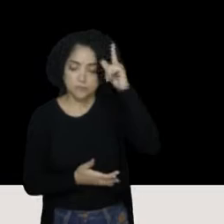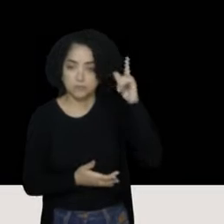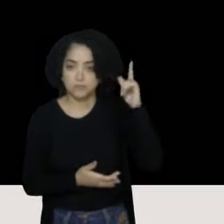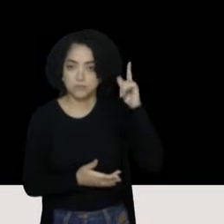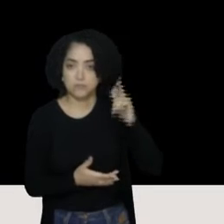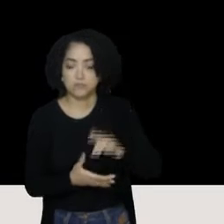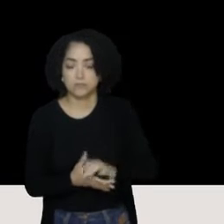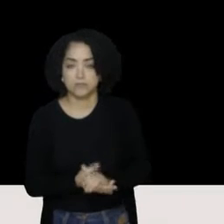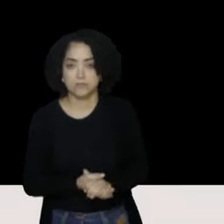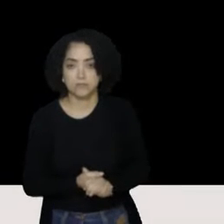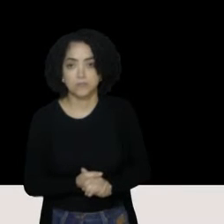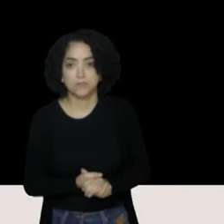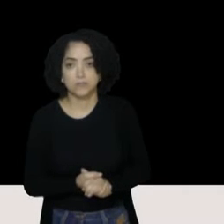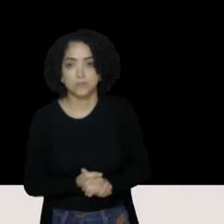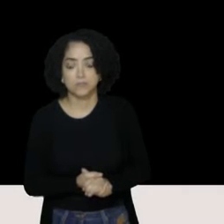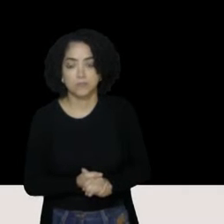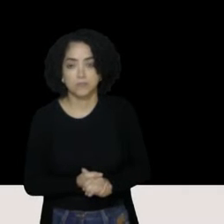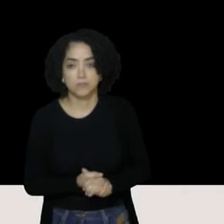solicitando